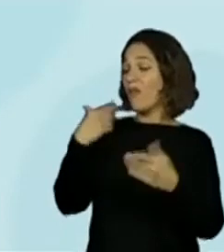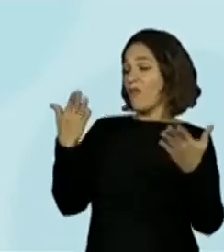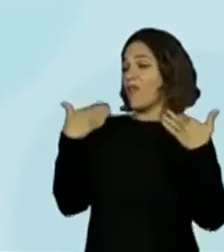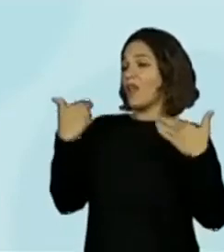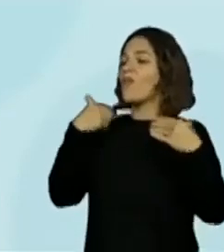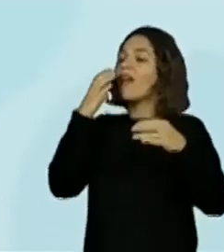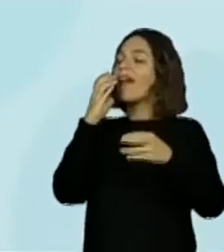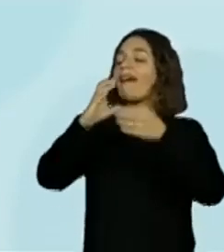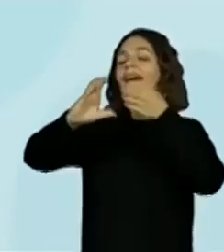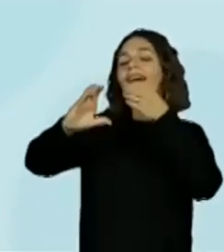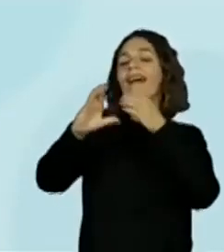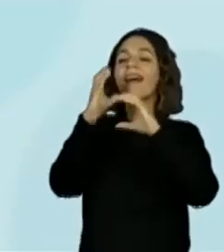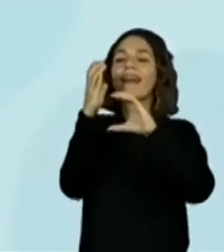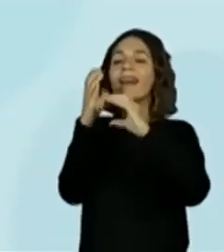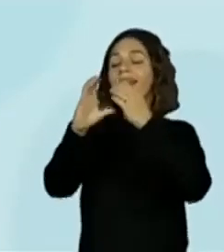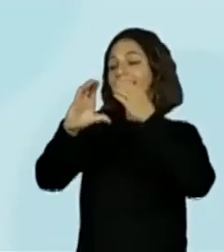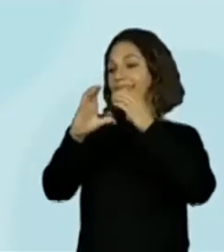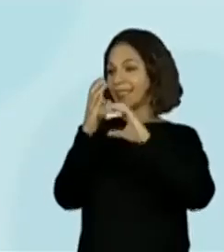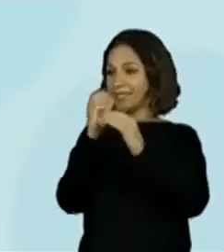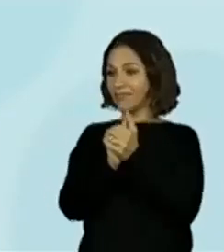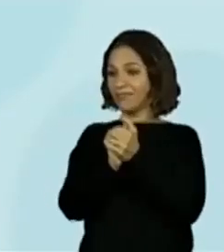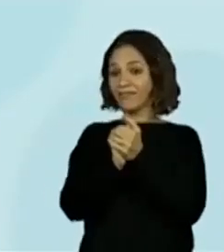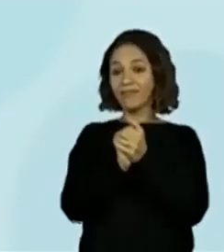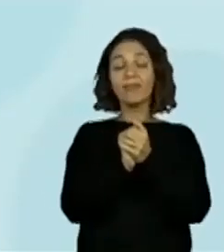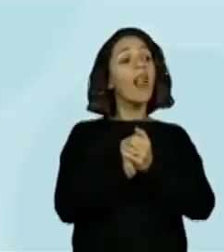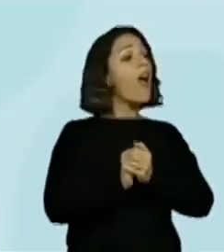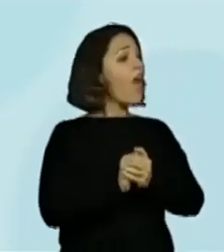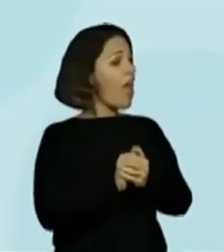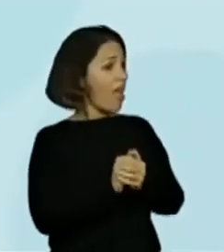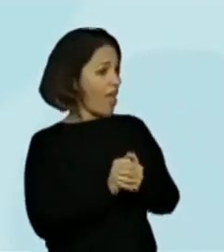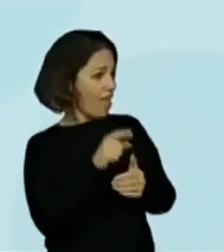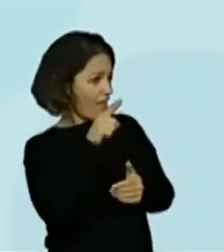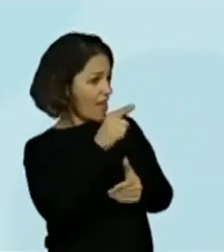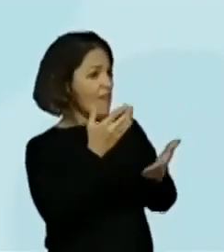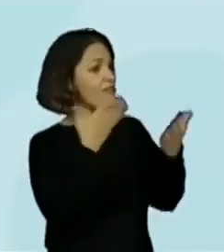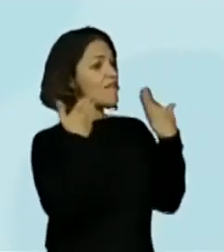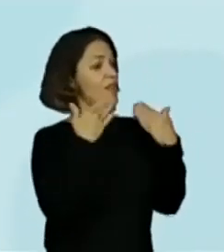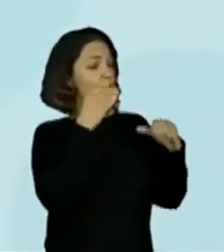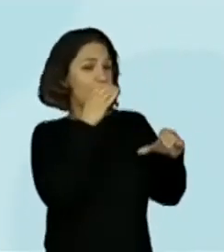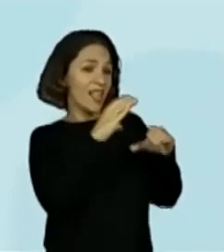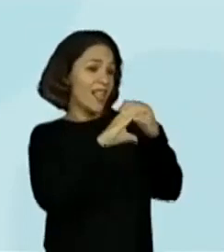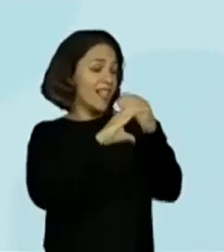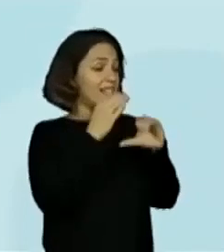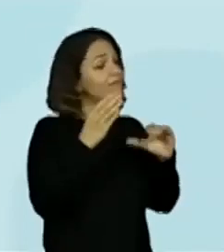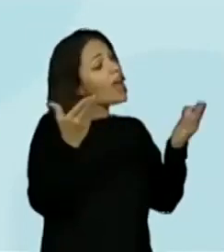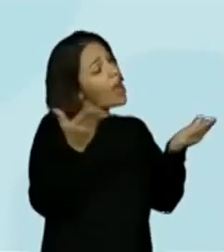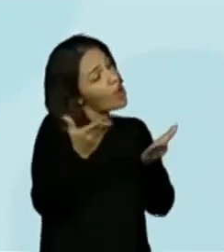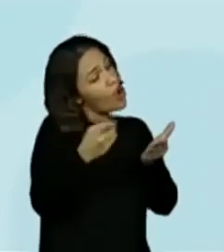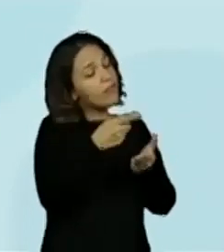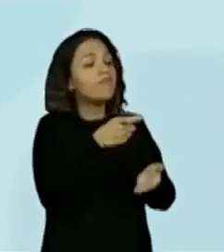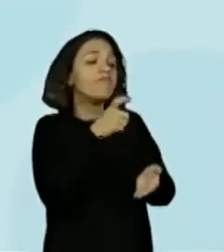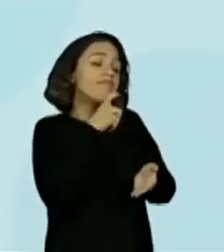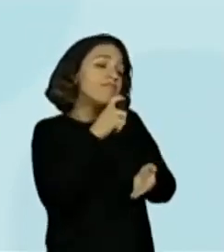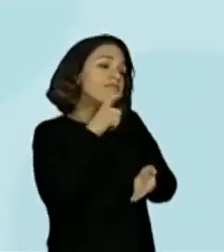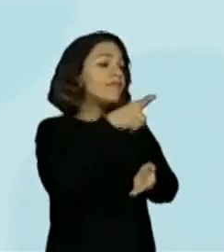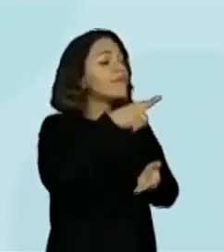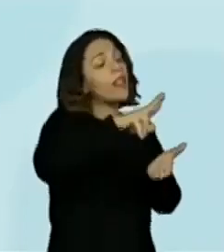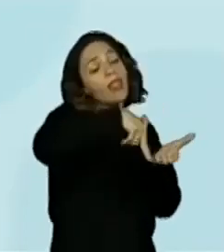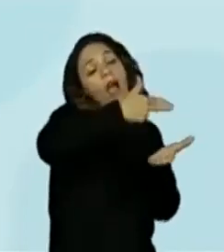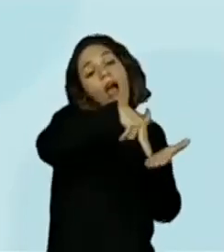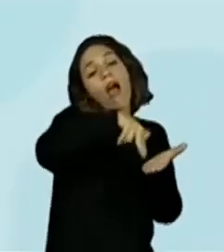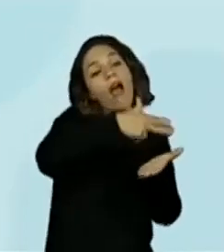cantando. Bom, se você passou o verão cantando, que tal passar o inverno dançando?